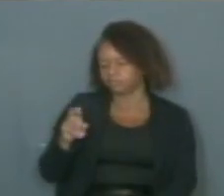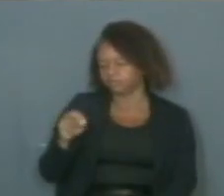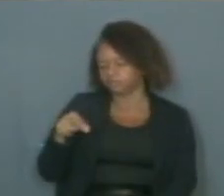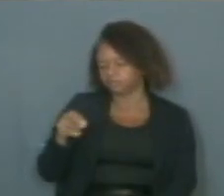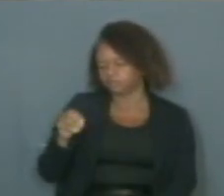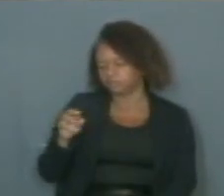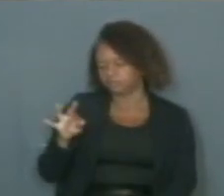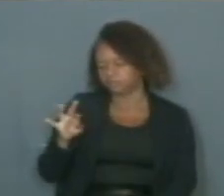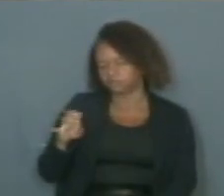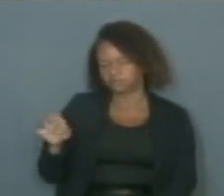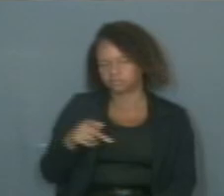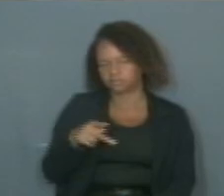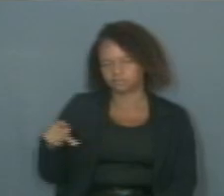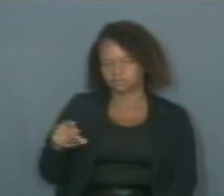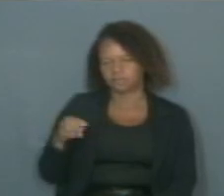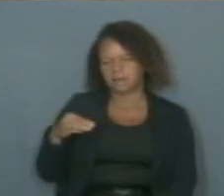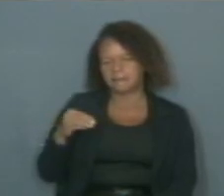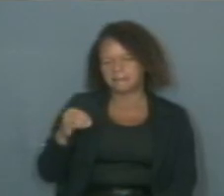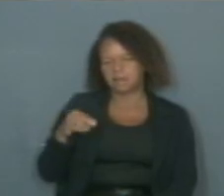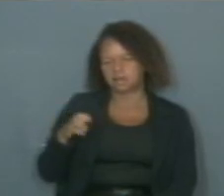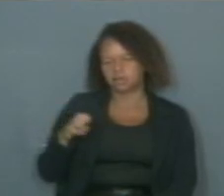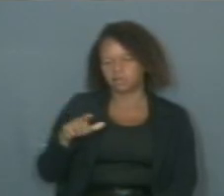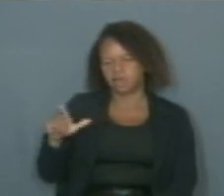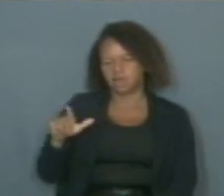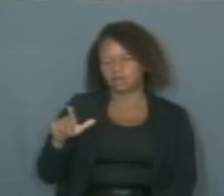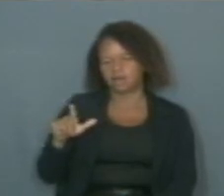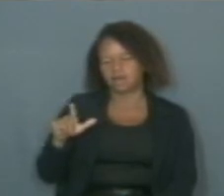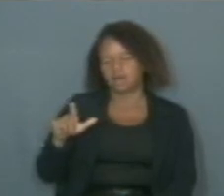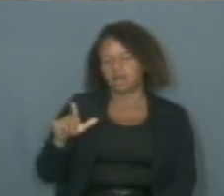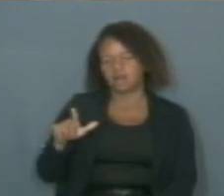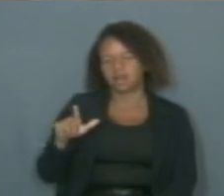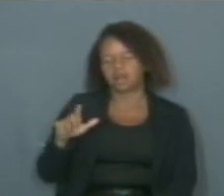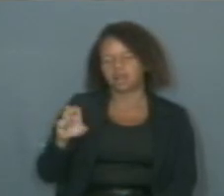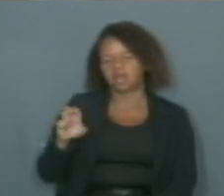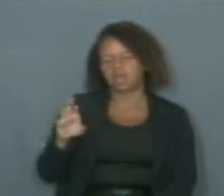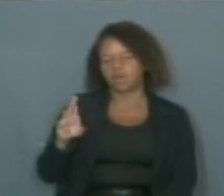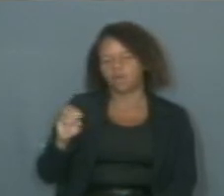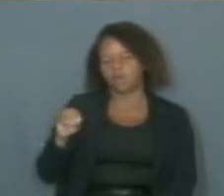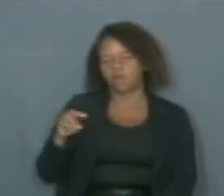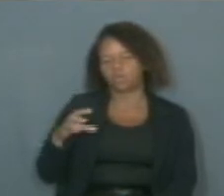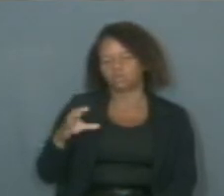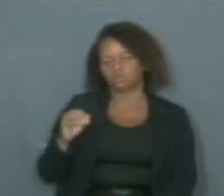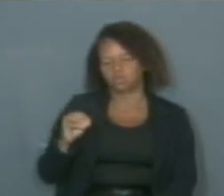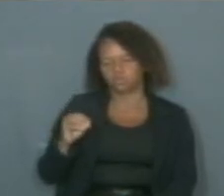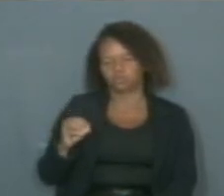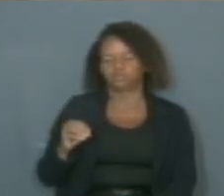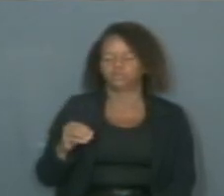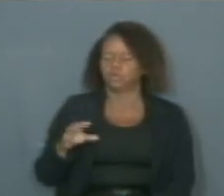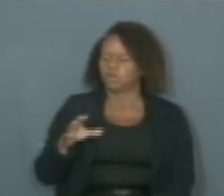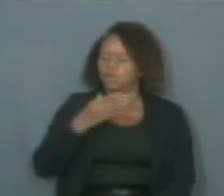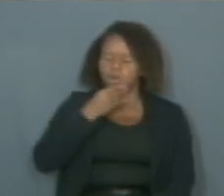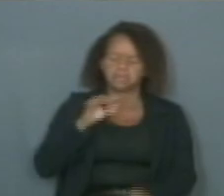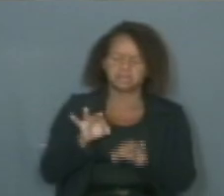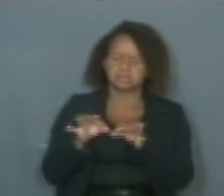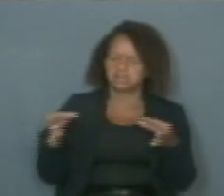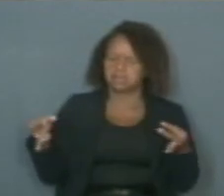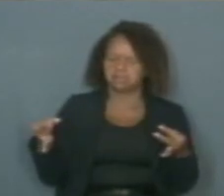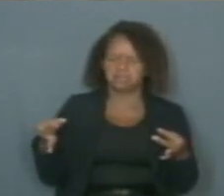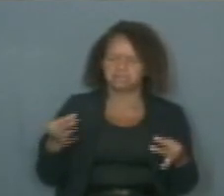do presidente Manuel Leôncio. Homem simples, com poucas